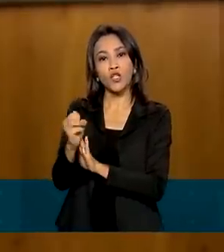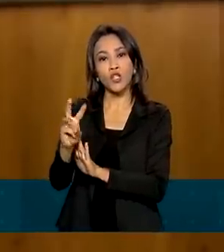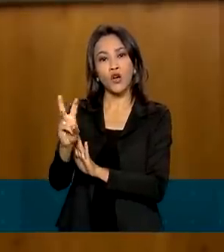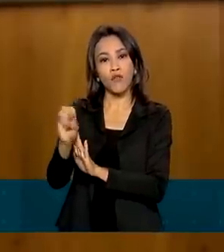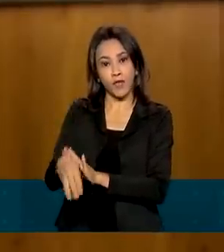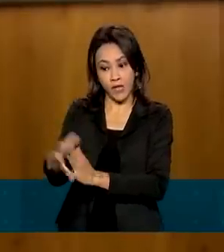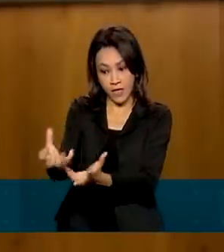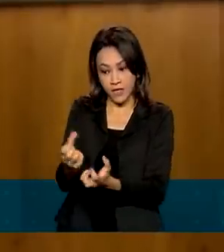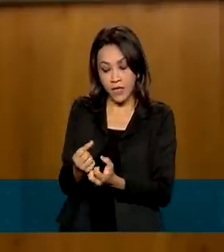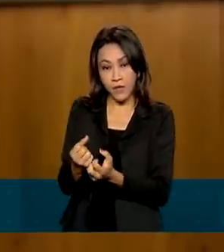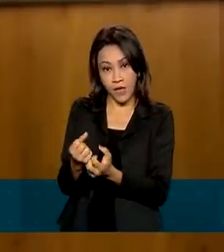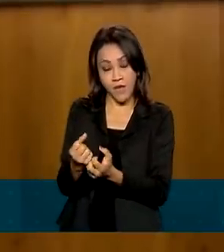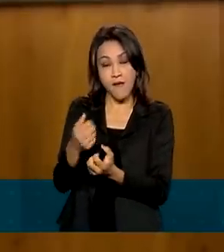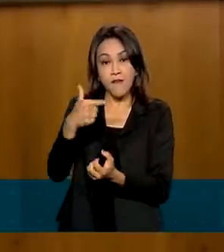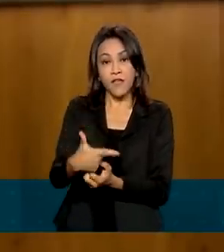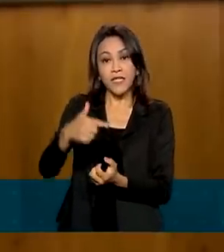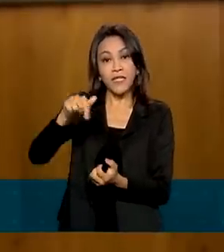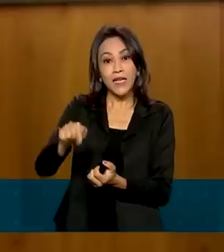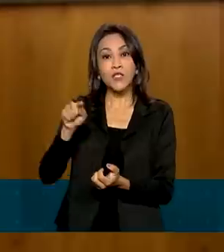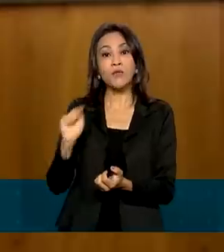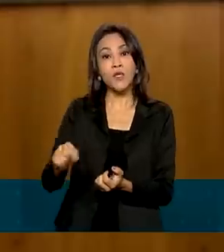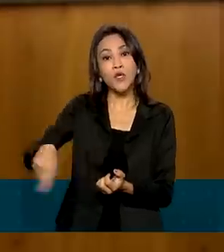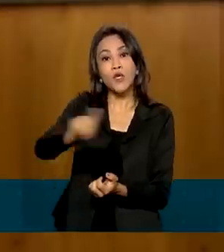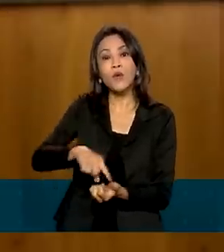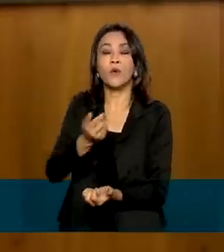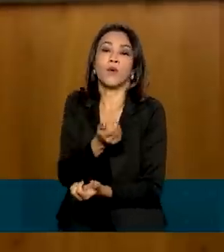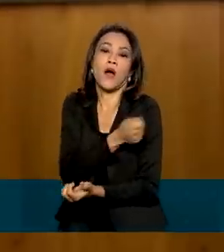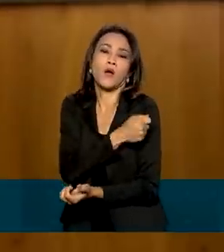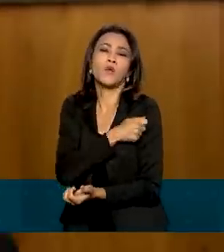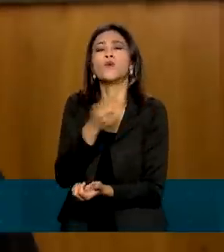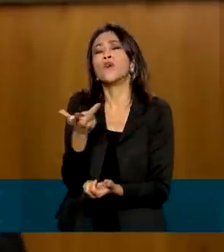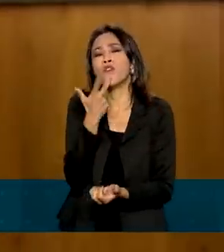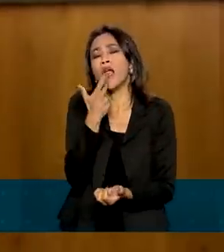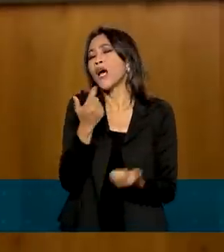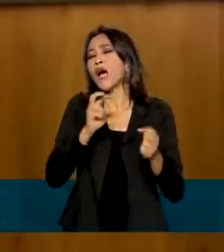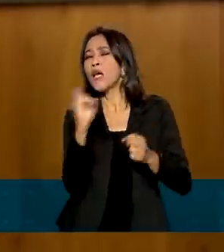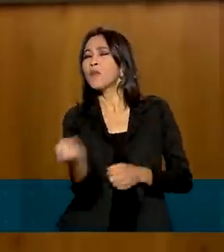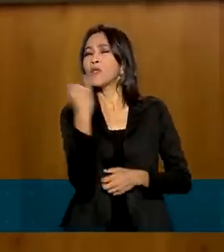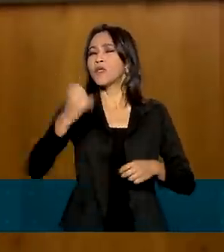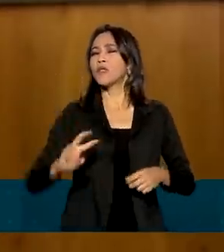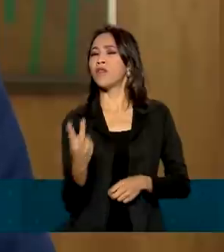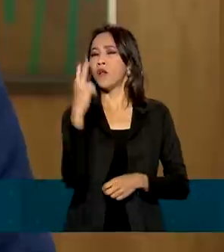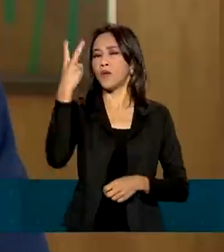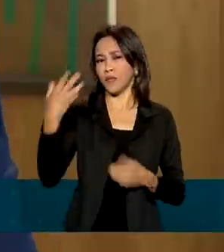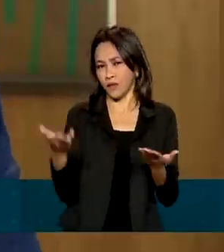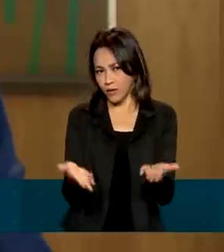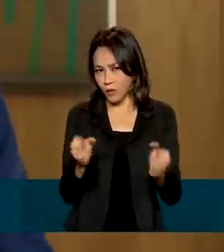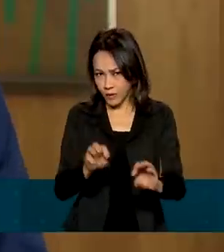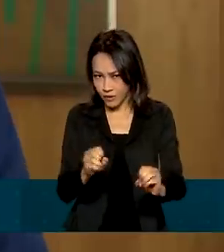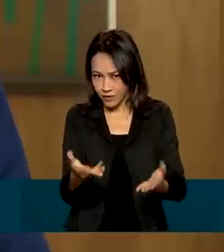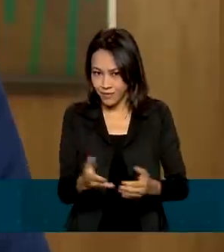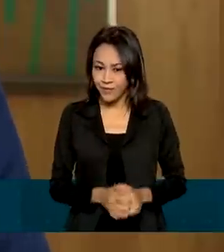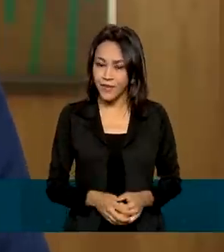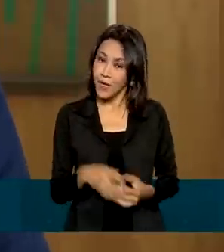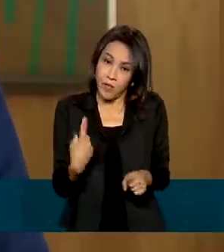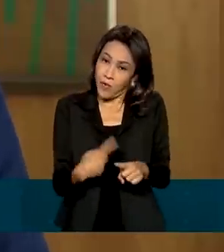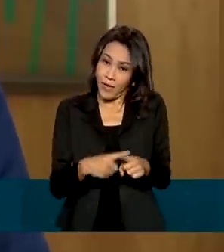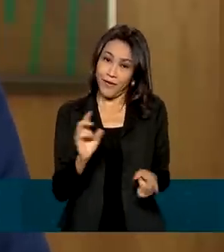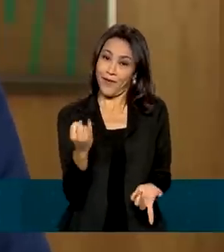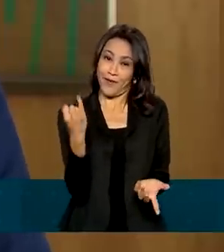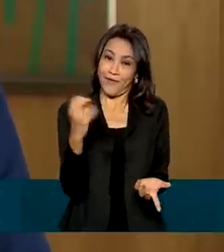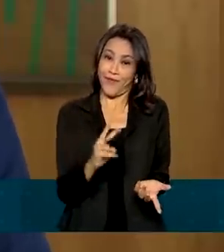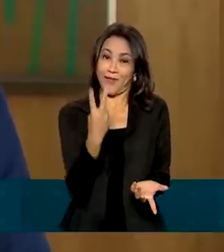mil novos estudantes. Queria que o senhor falasse a importância da valorização da educação básica também. Por que não valorizar o professor? Então,